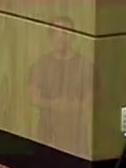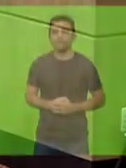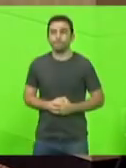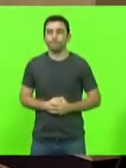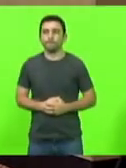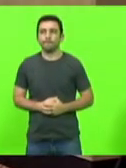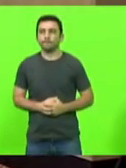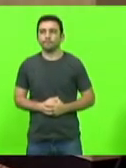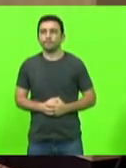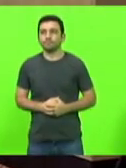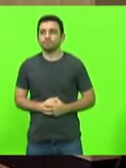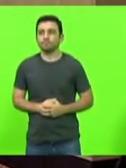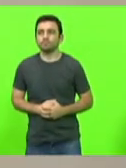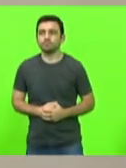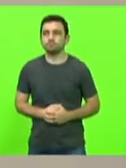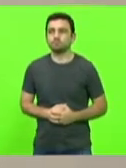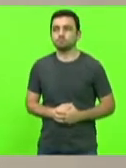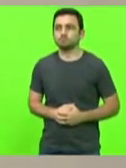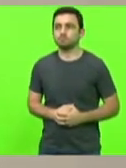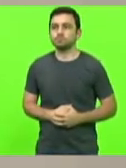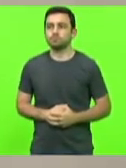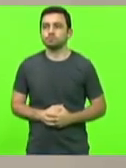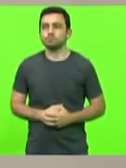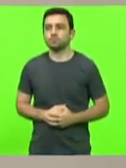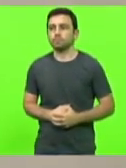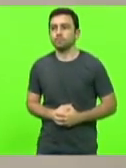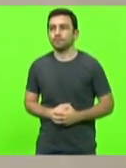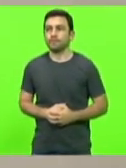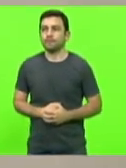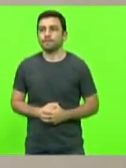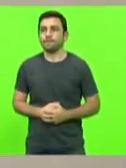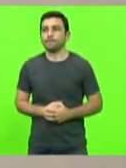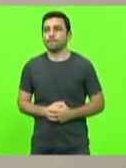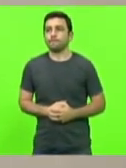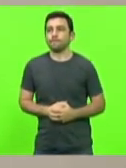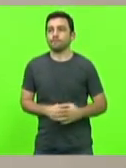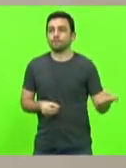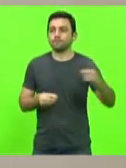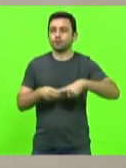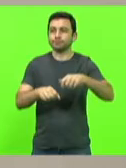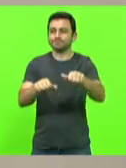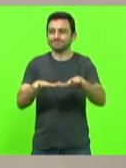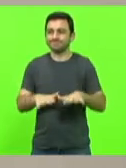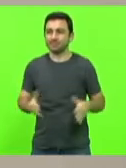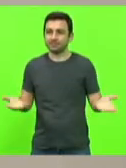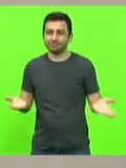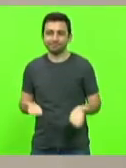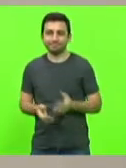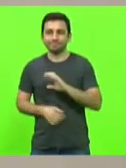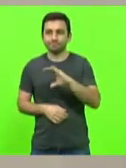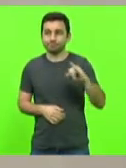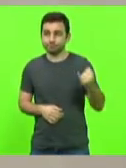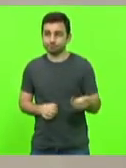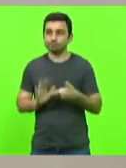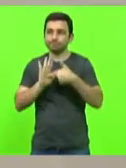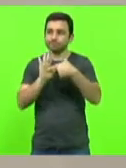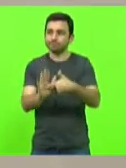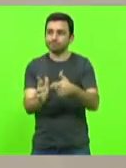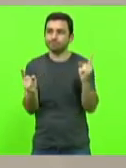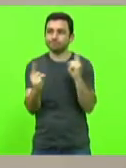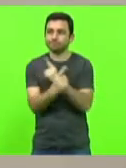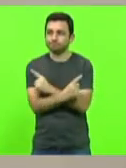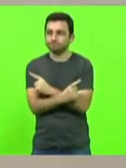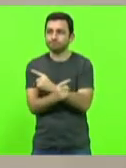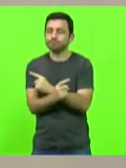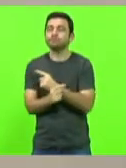Reaberta a sessão, passamos à ordem do dia. A presidência comunica que a Comissão de Constituição e Justiça apresentou parecer contrário à seguinte